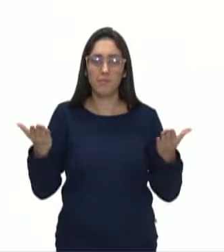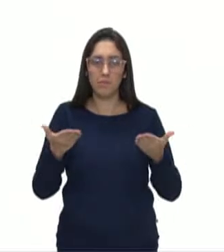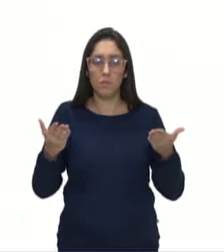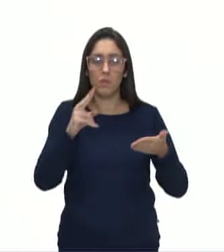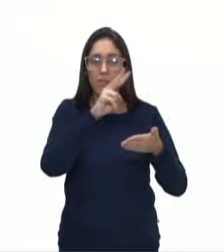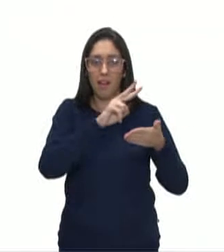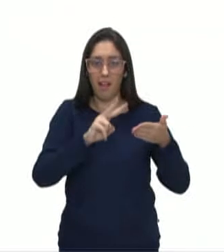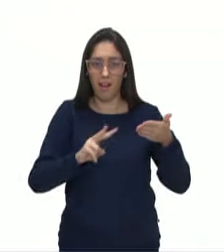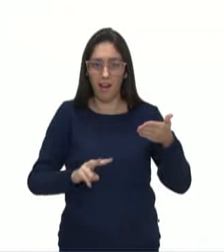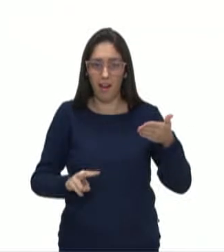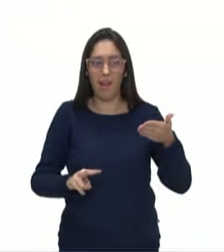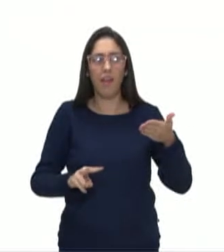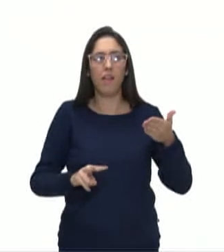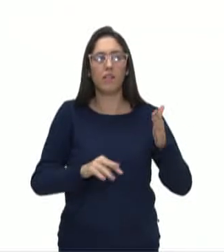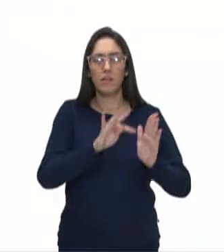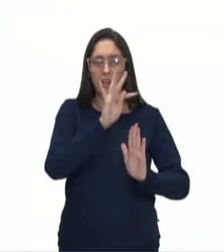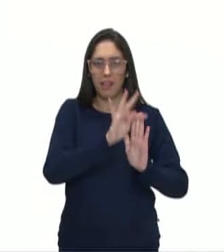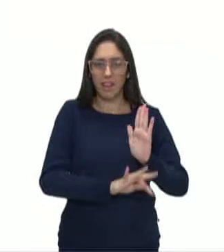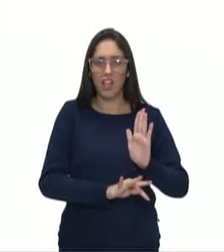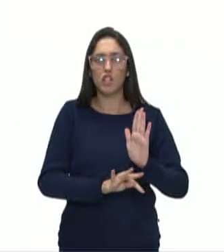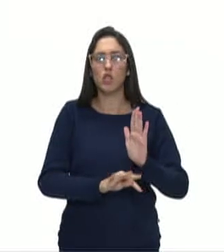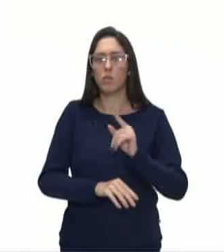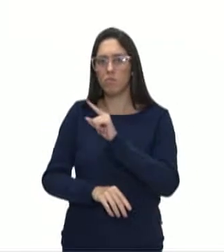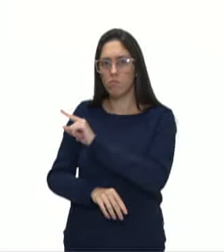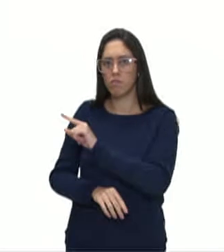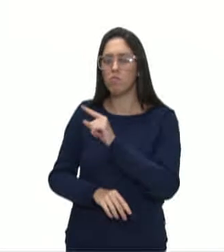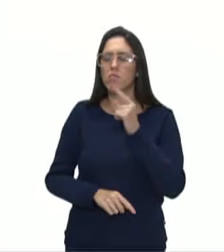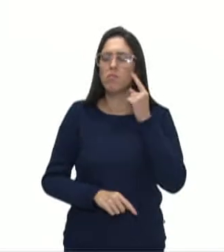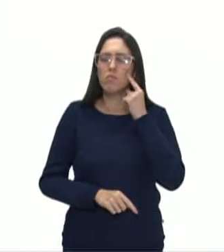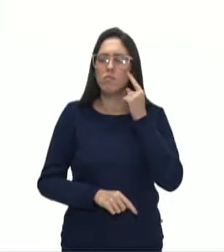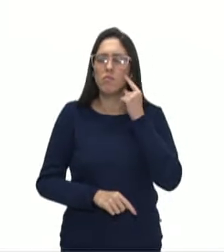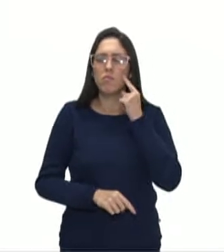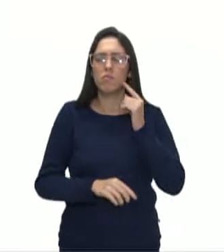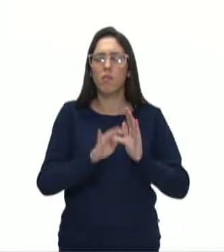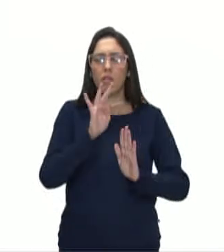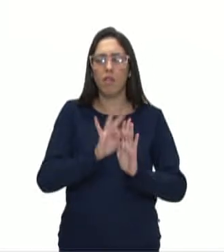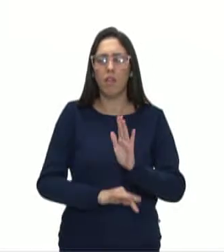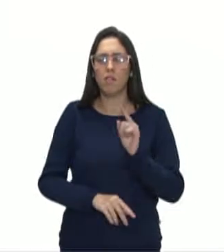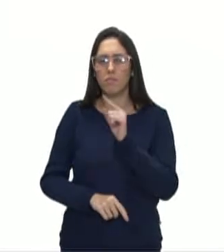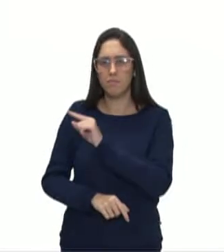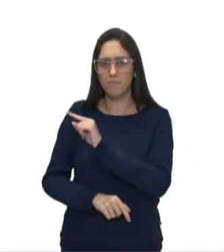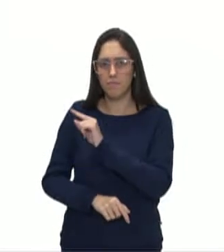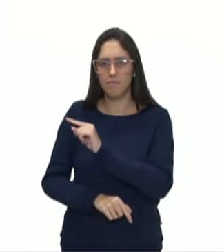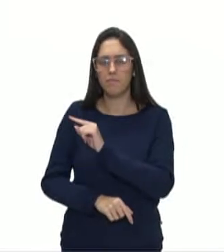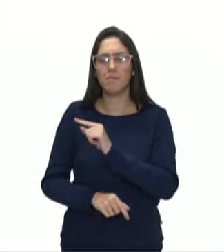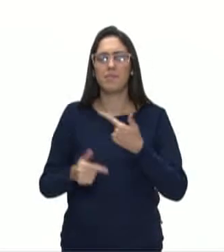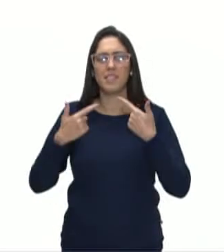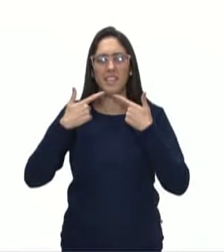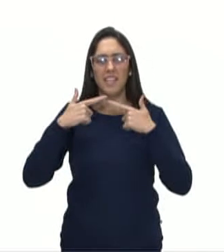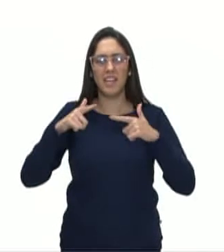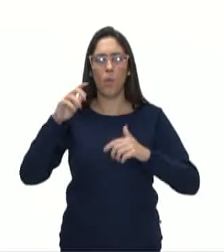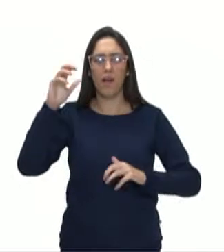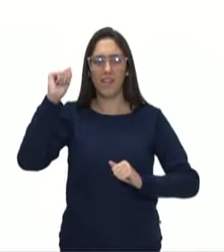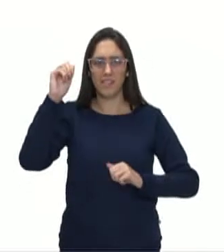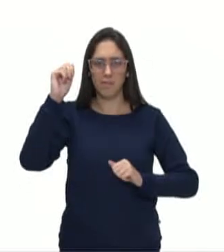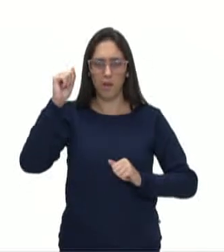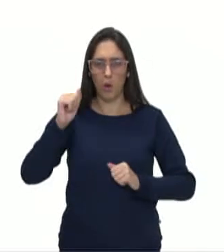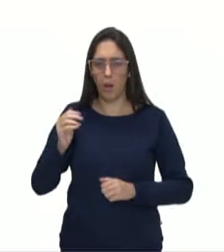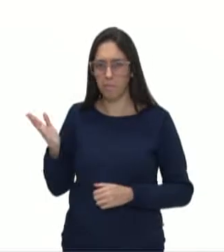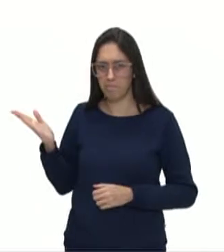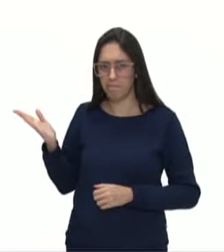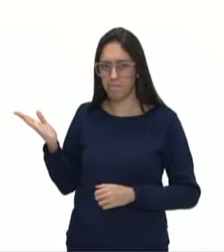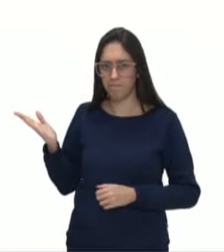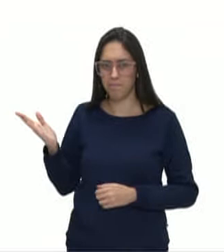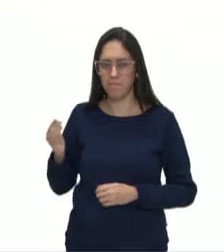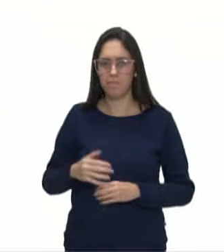pouco, Então vamos lá para reflexão a partir deste texto aqui. Los síndromes